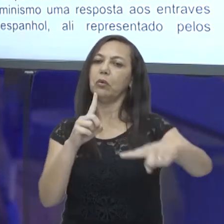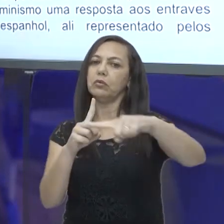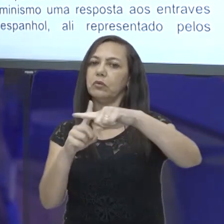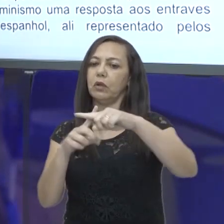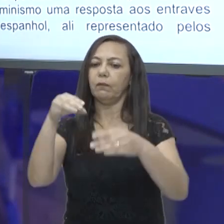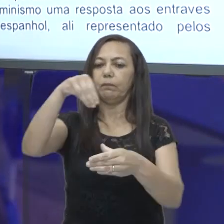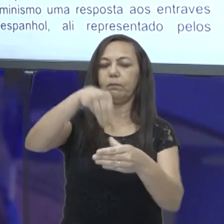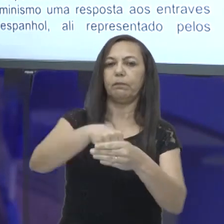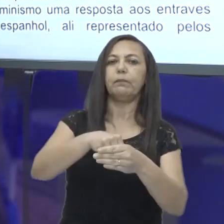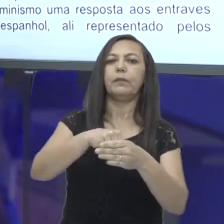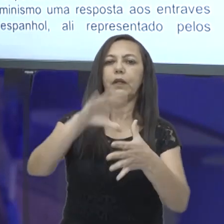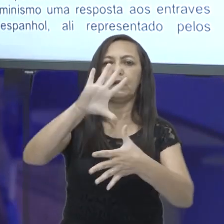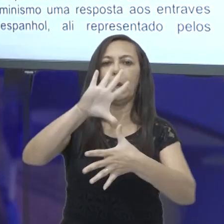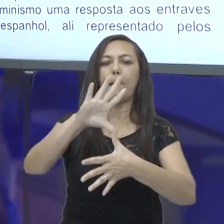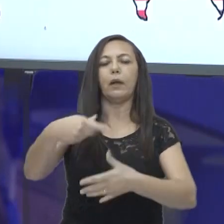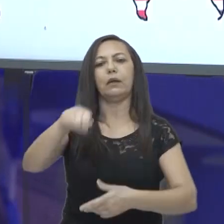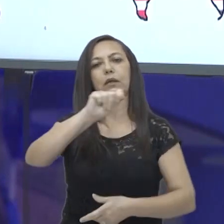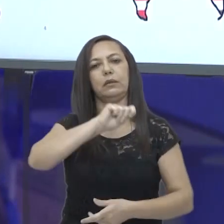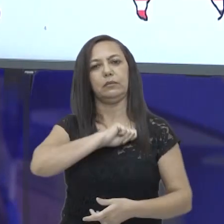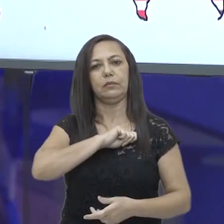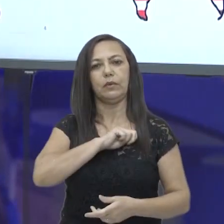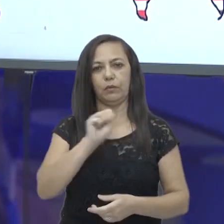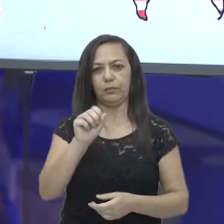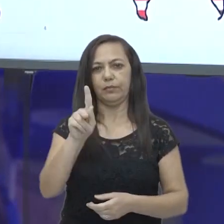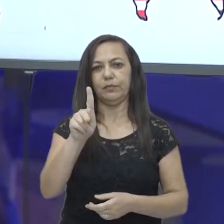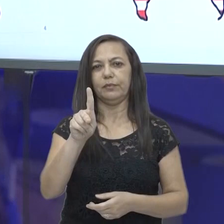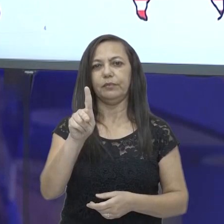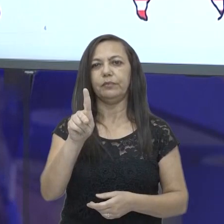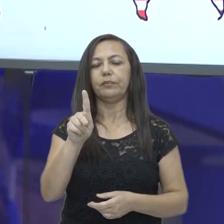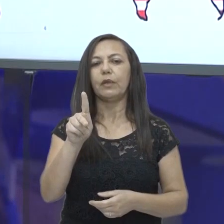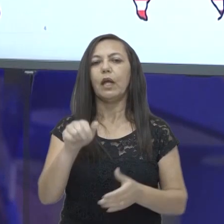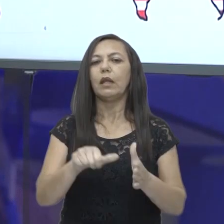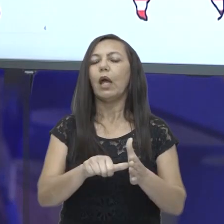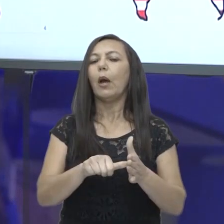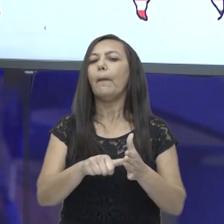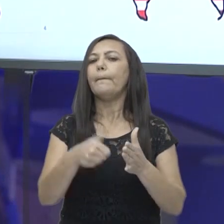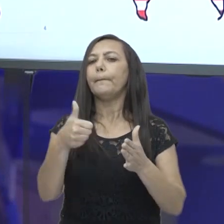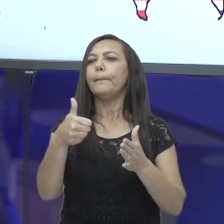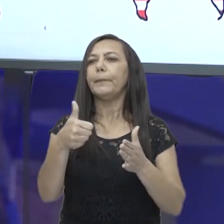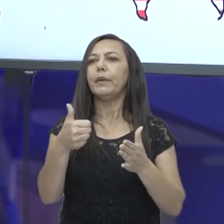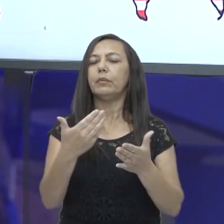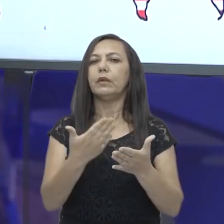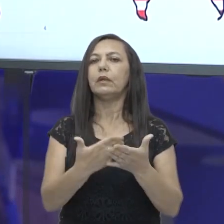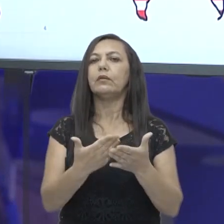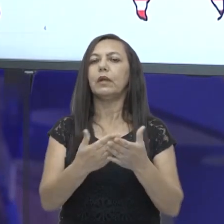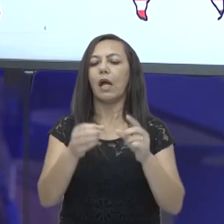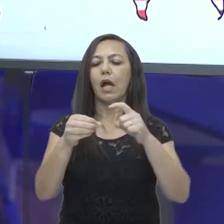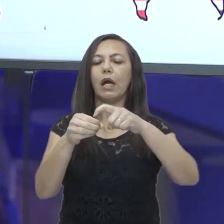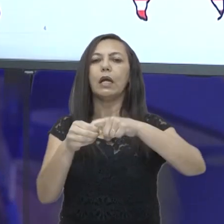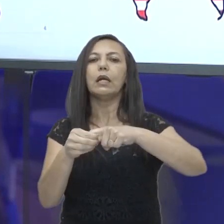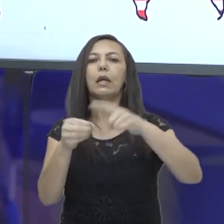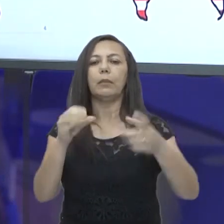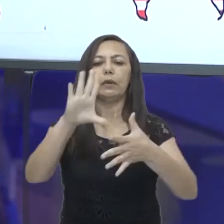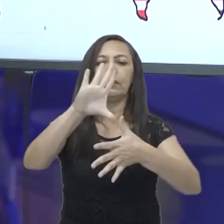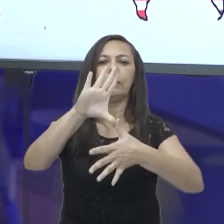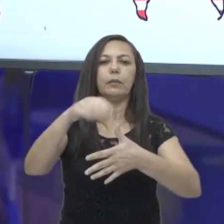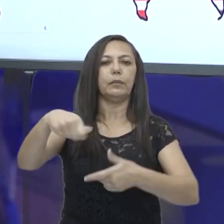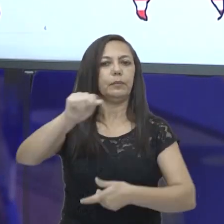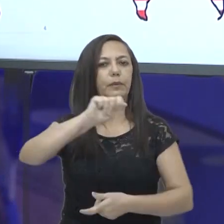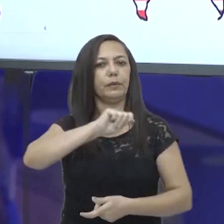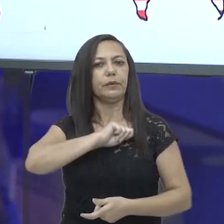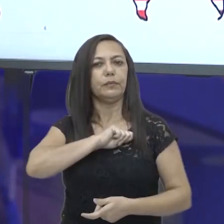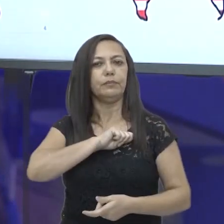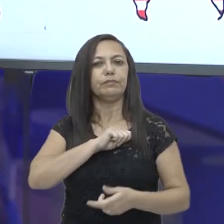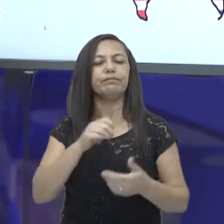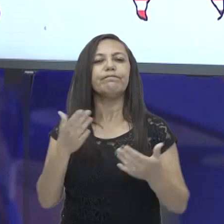da América Espanhola. Beleza? Esse é o primeiro ponto. Independência da América